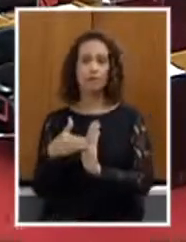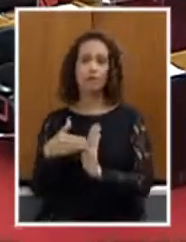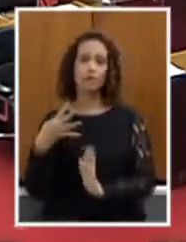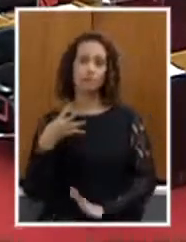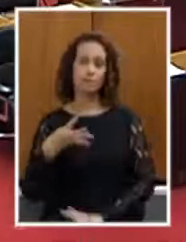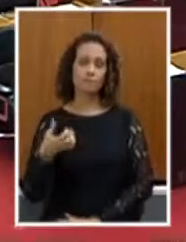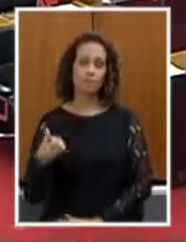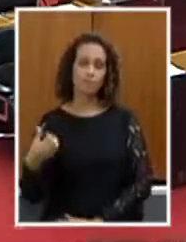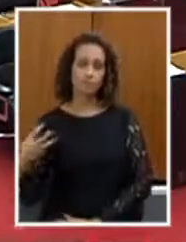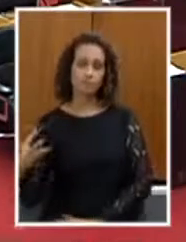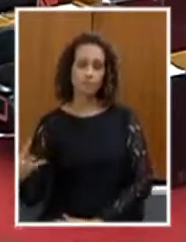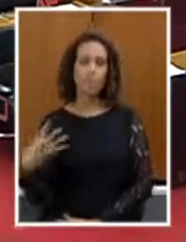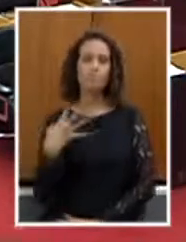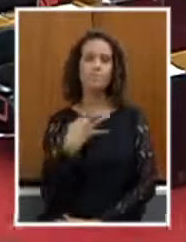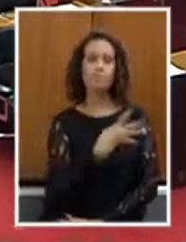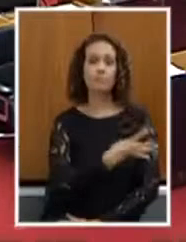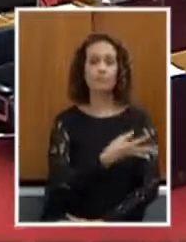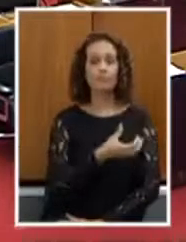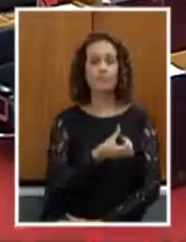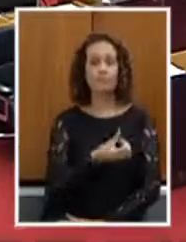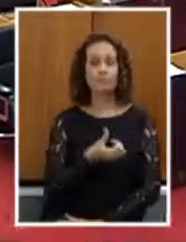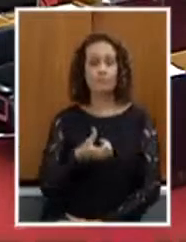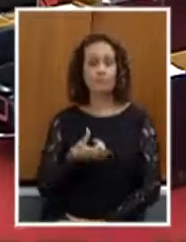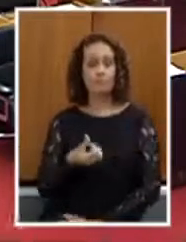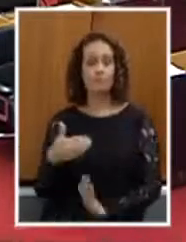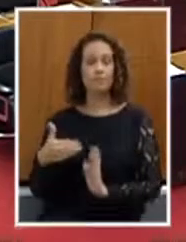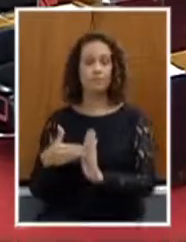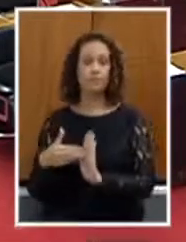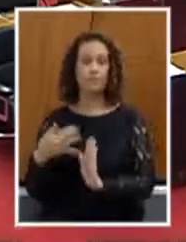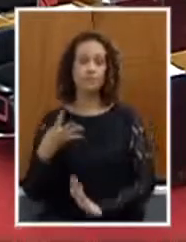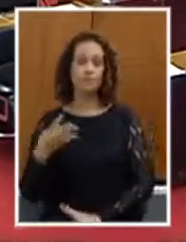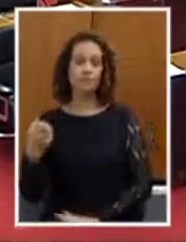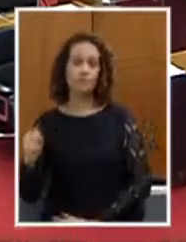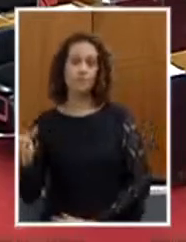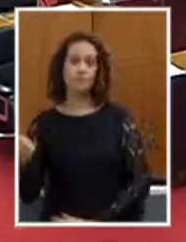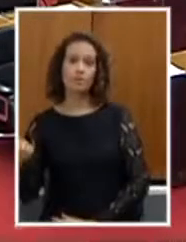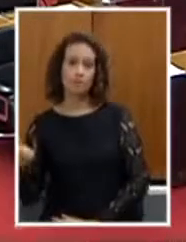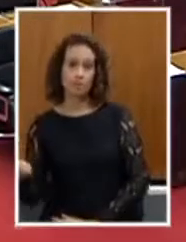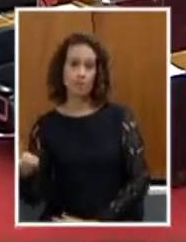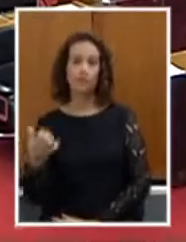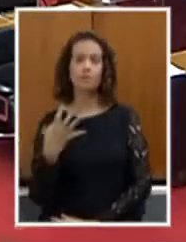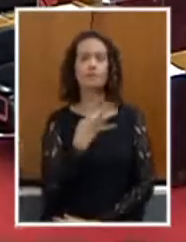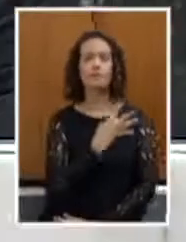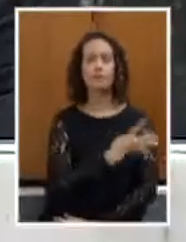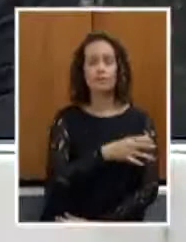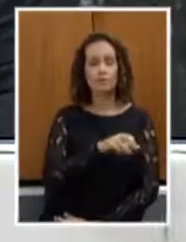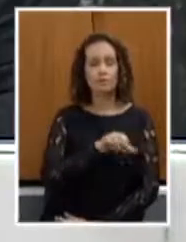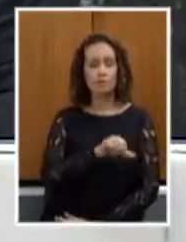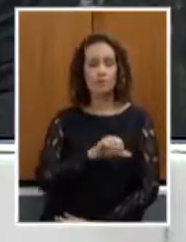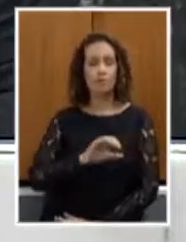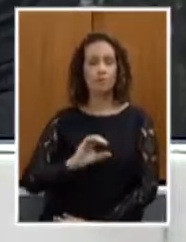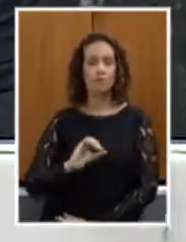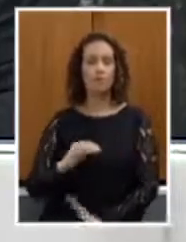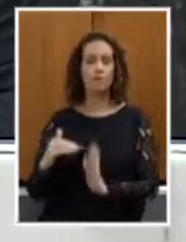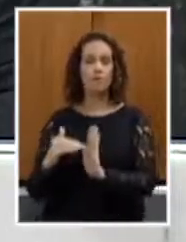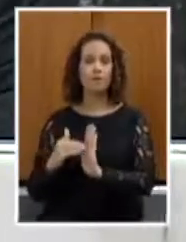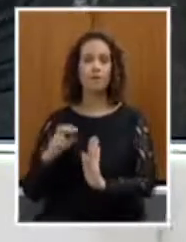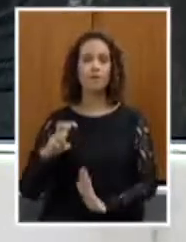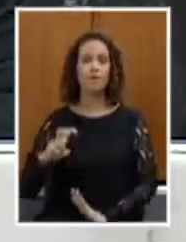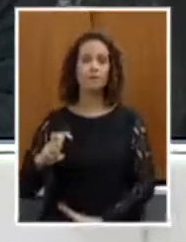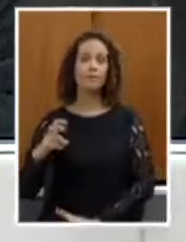a 463, 466 a 486, 490